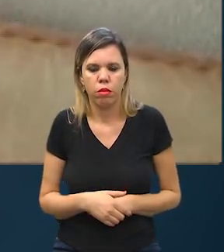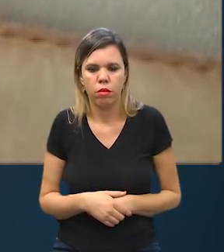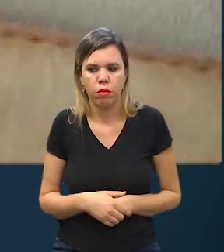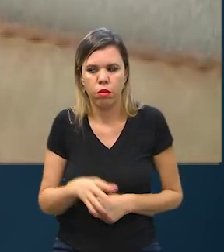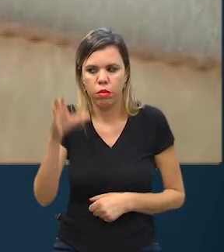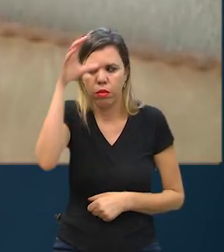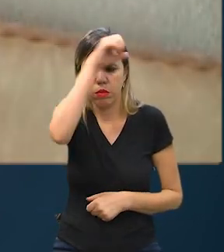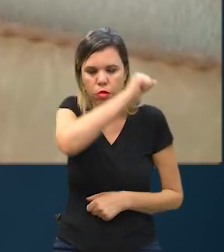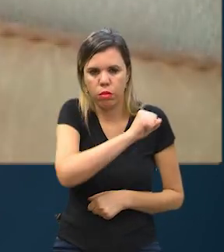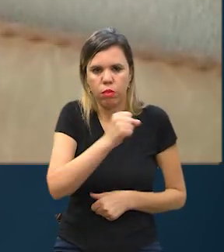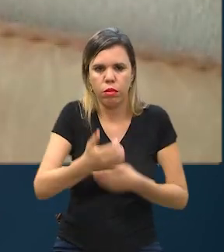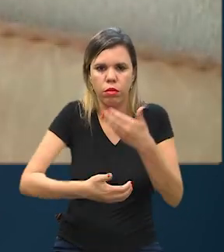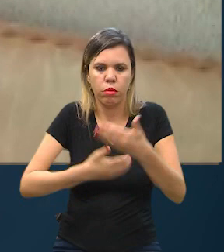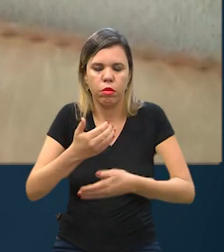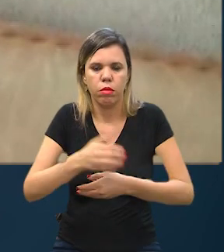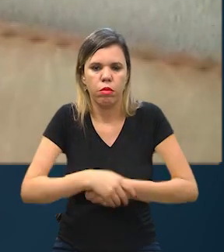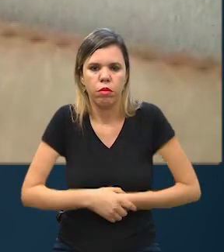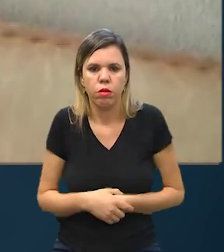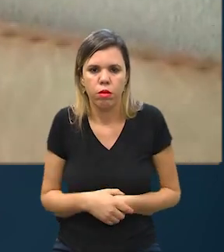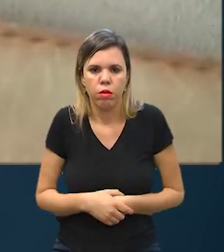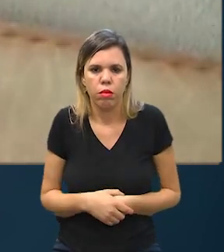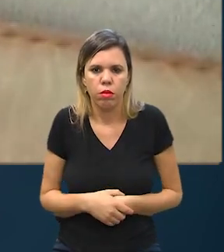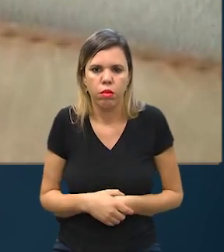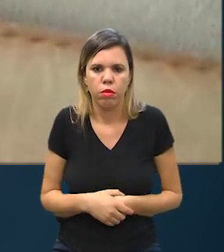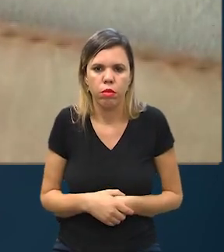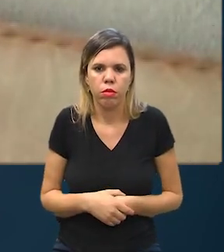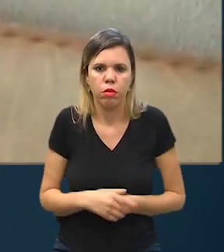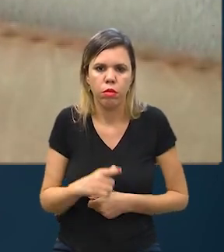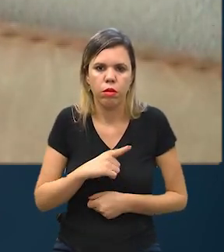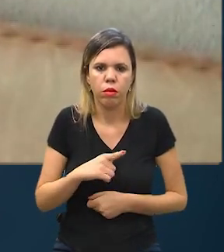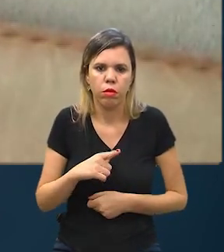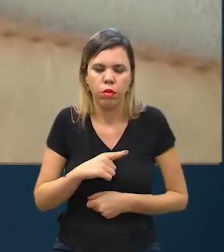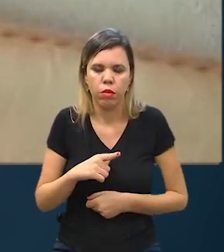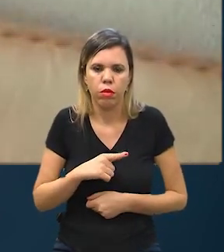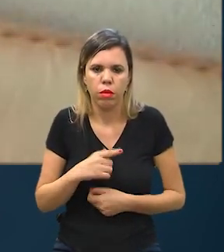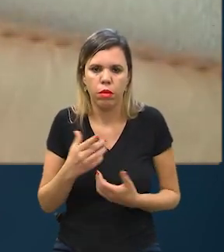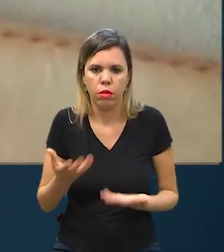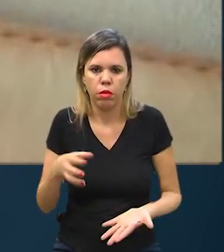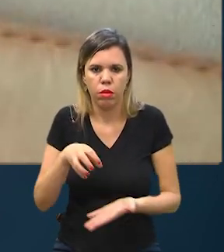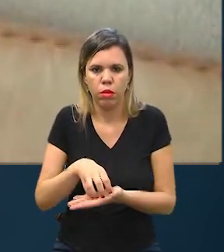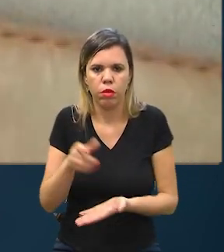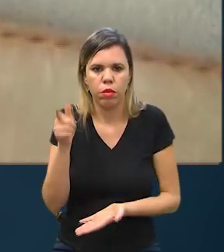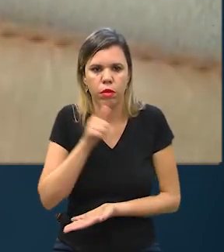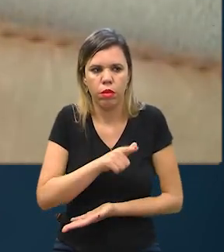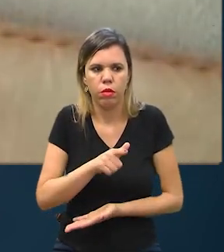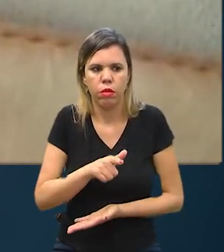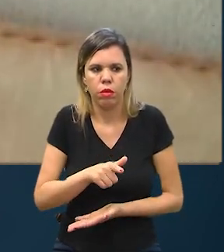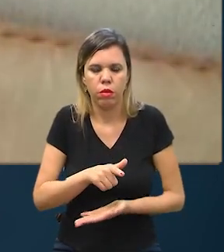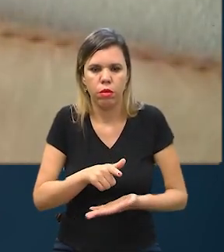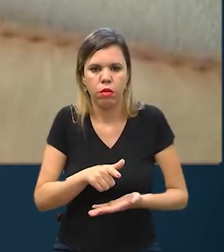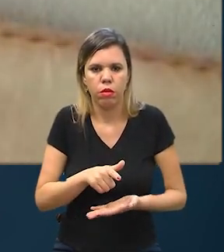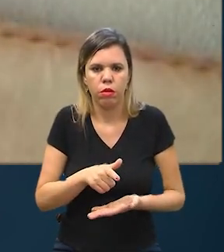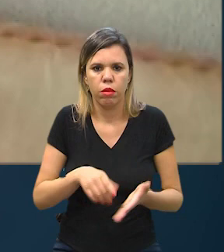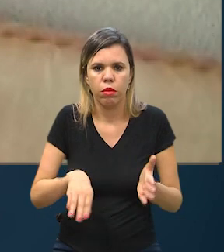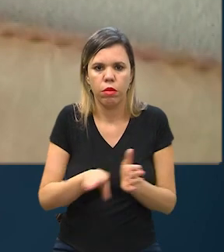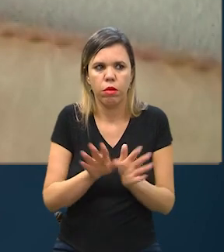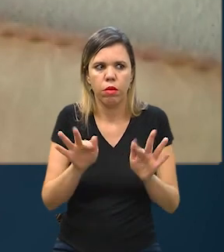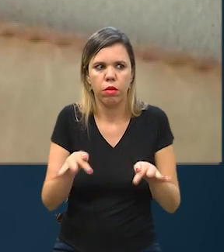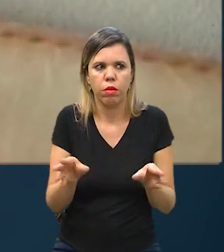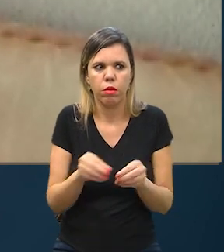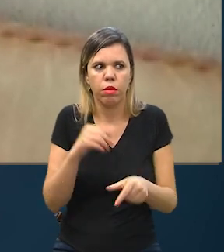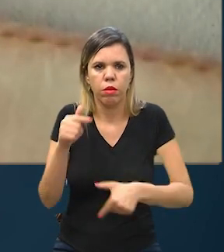jornada de aprendizado, né? Para que a agência ela